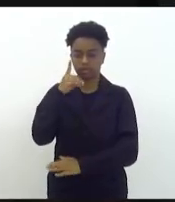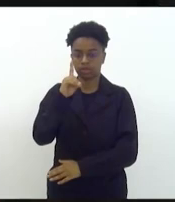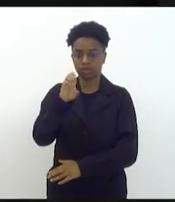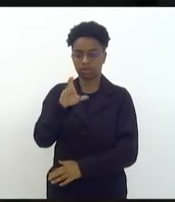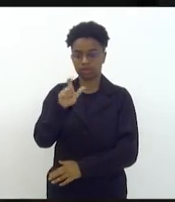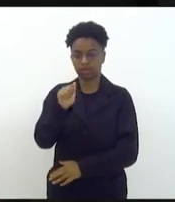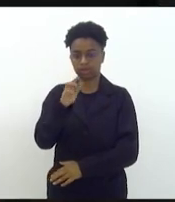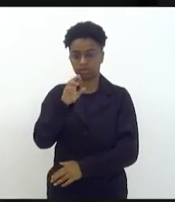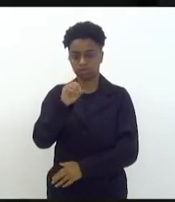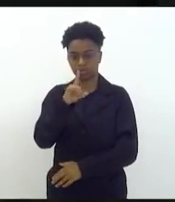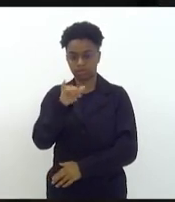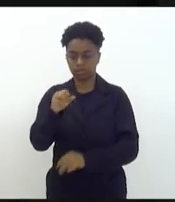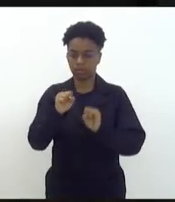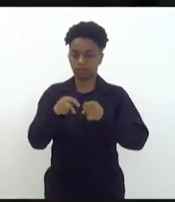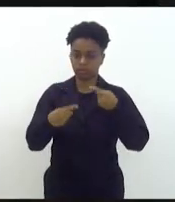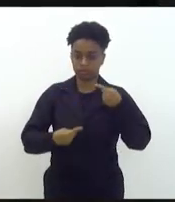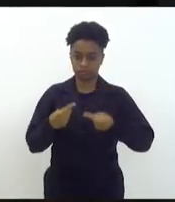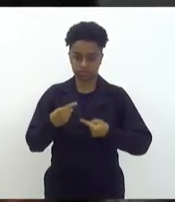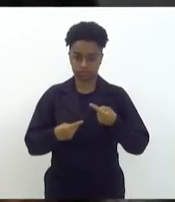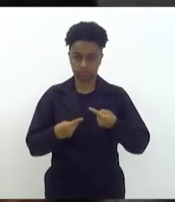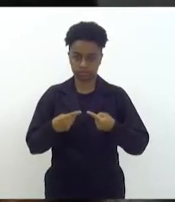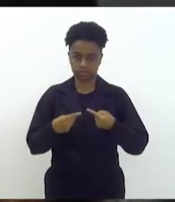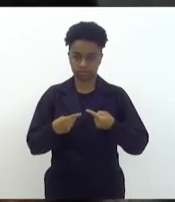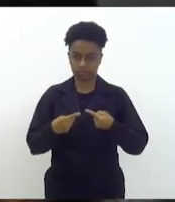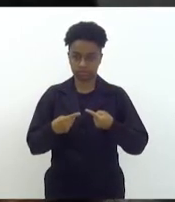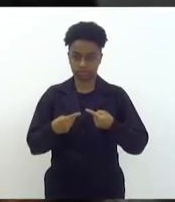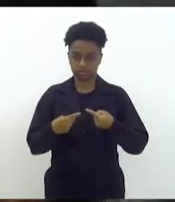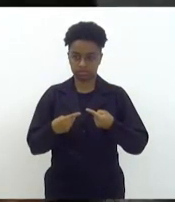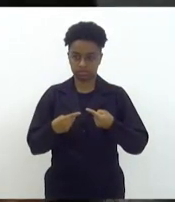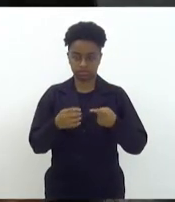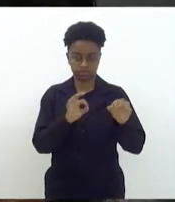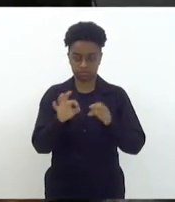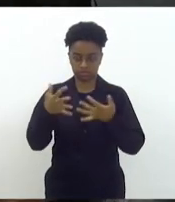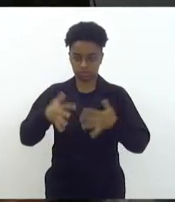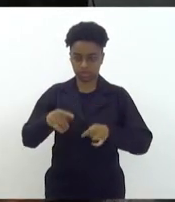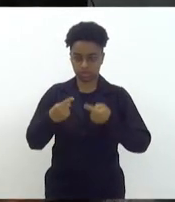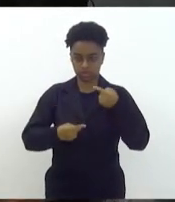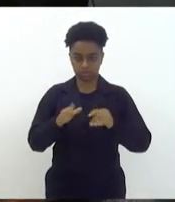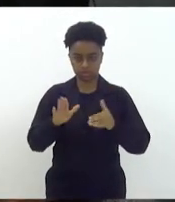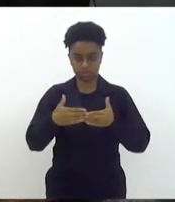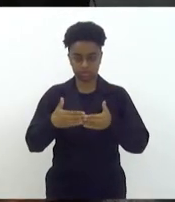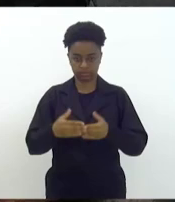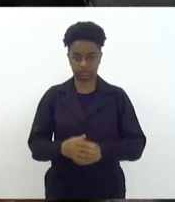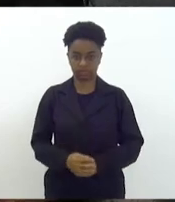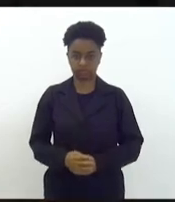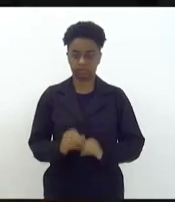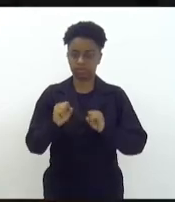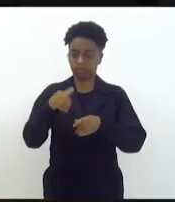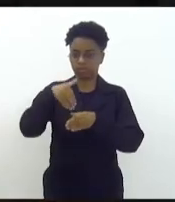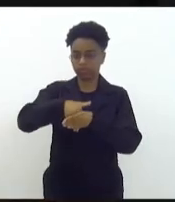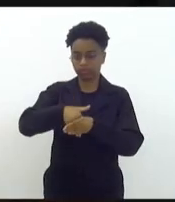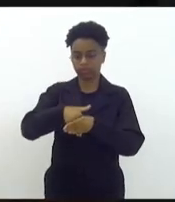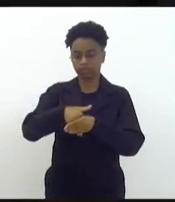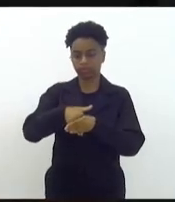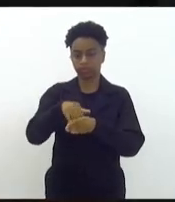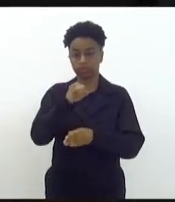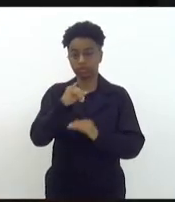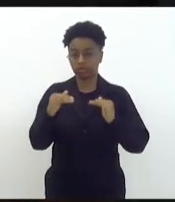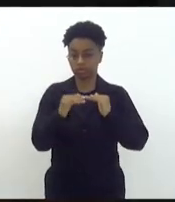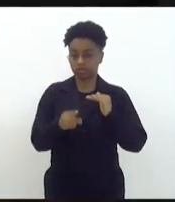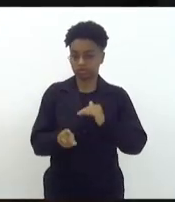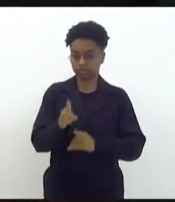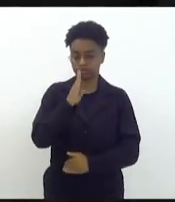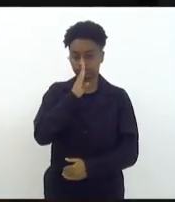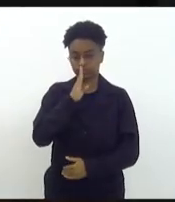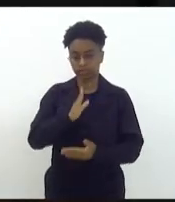dellaroli em discussão para nós vemos quem querer discutir encerrado a discussão em votação senhores